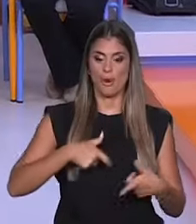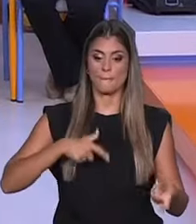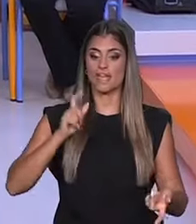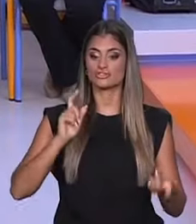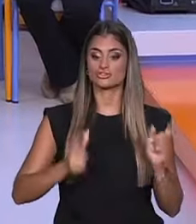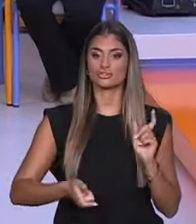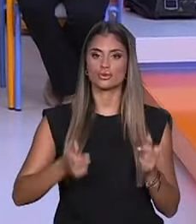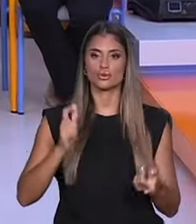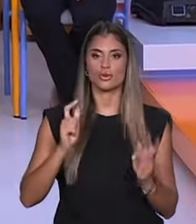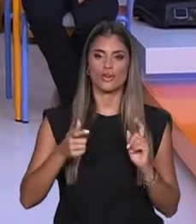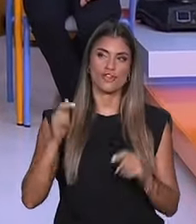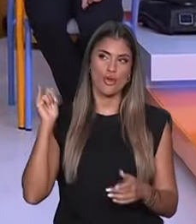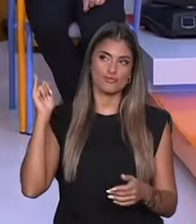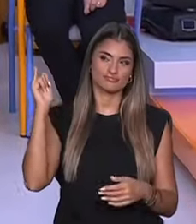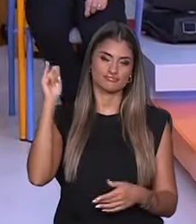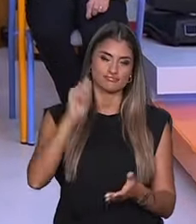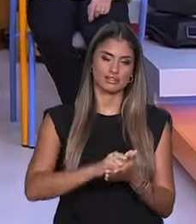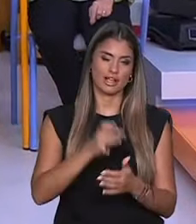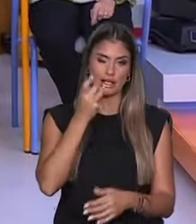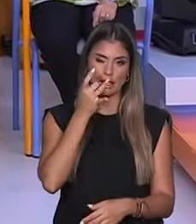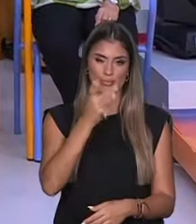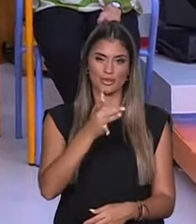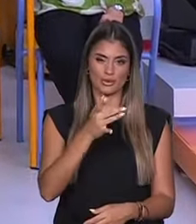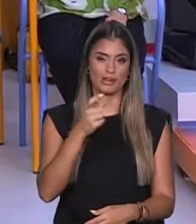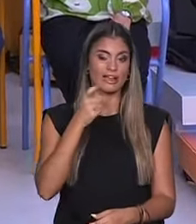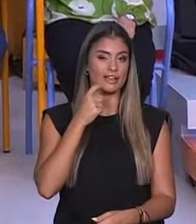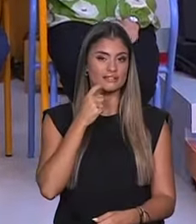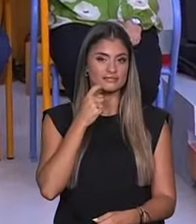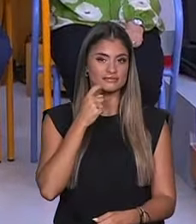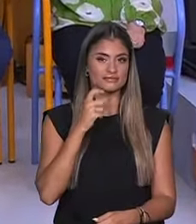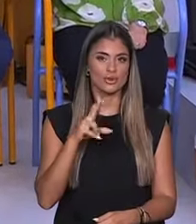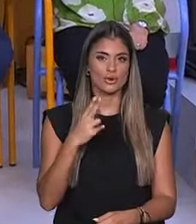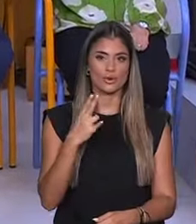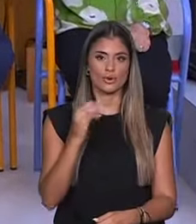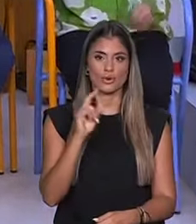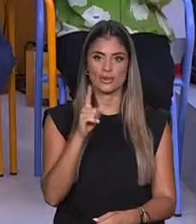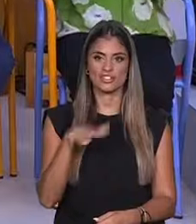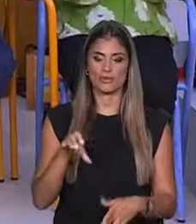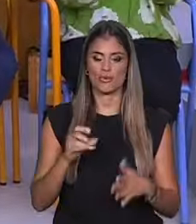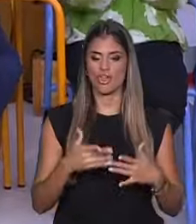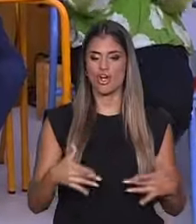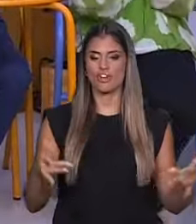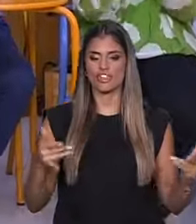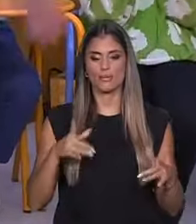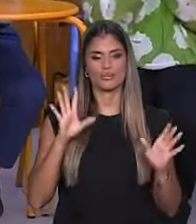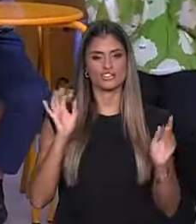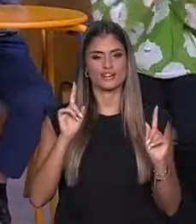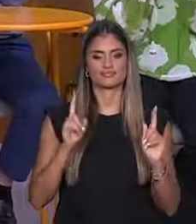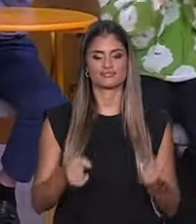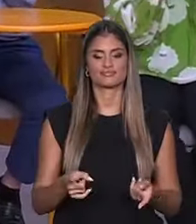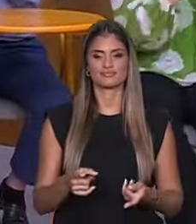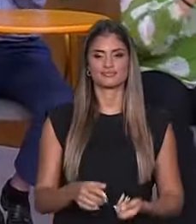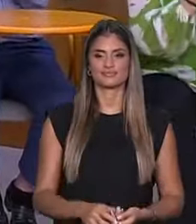Chico, o avião vai chegar num instante. Com quem? Luizinho do acordeão. Música!